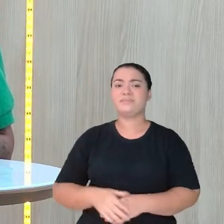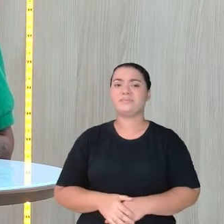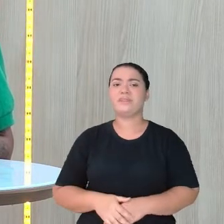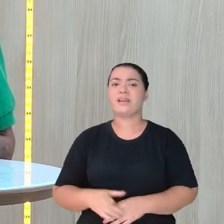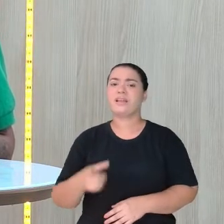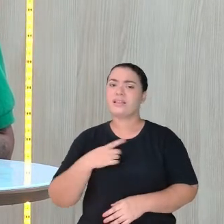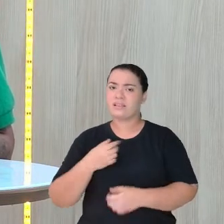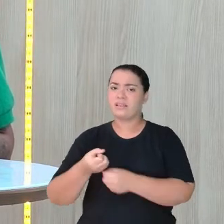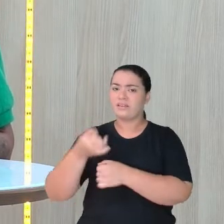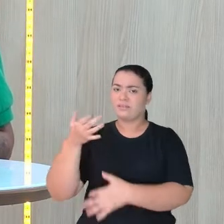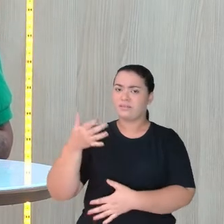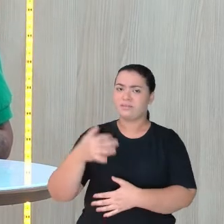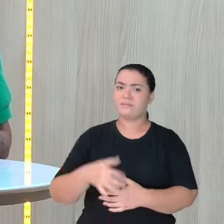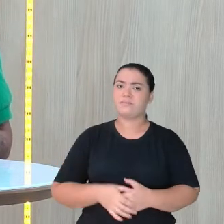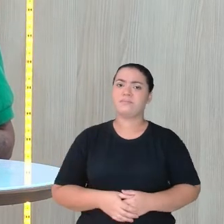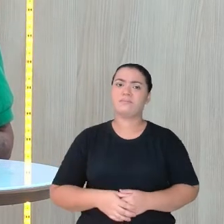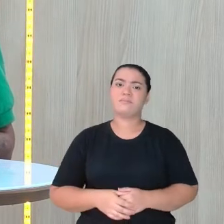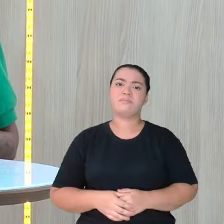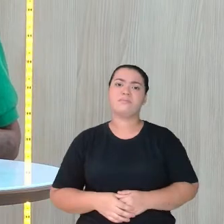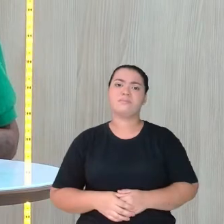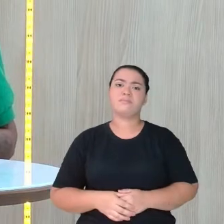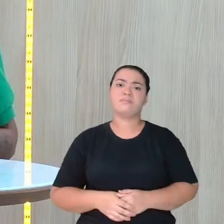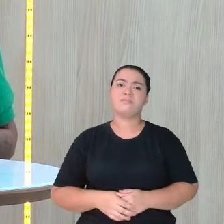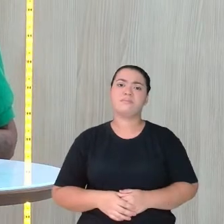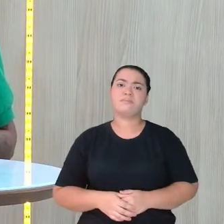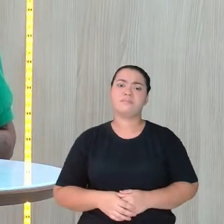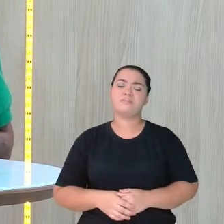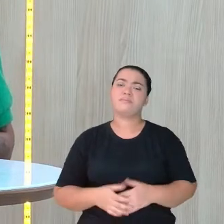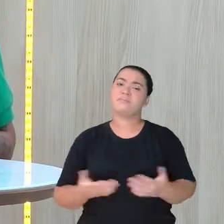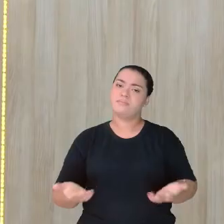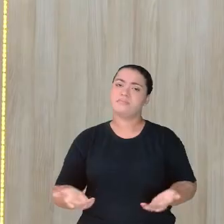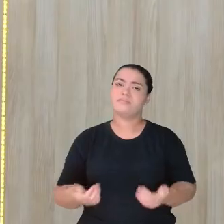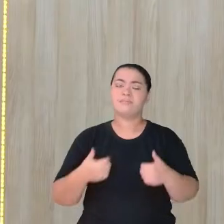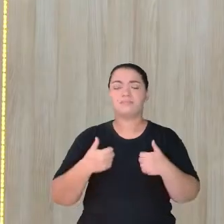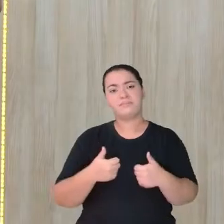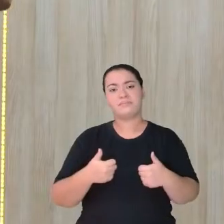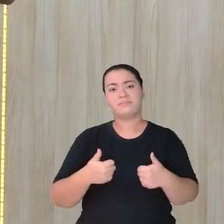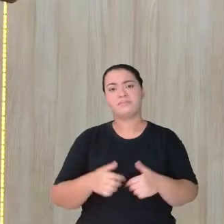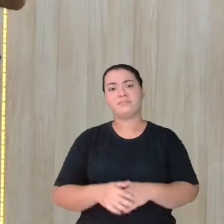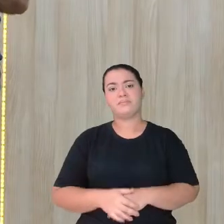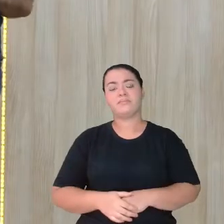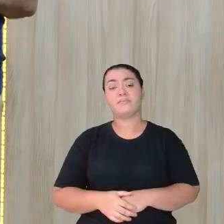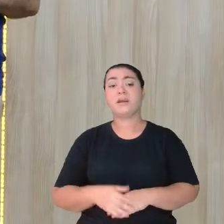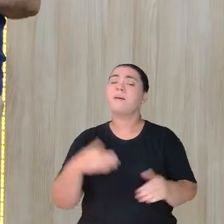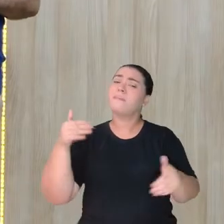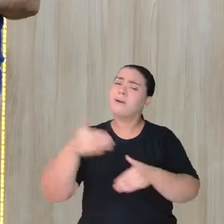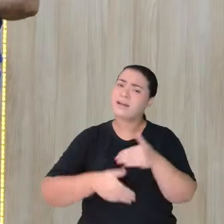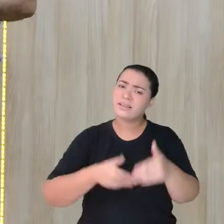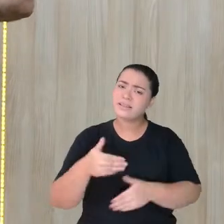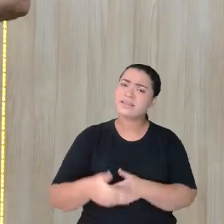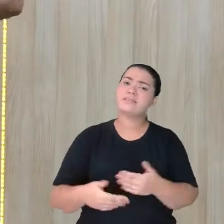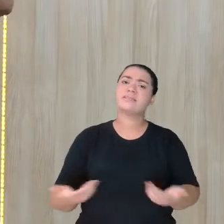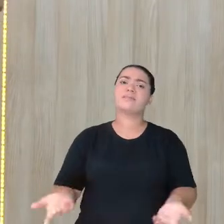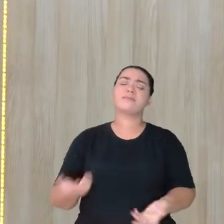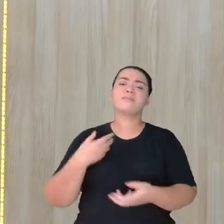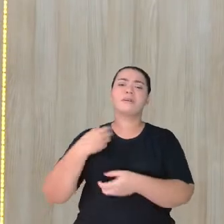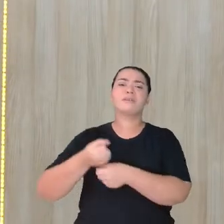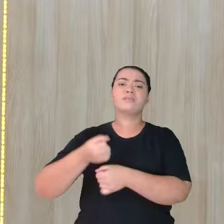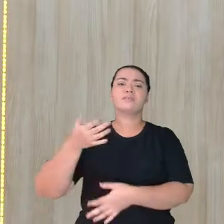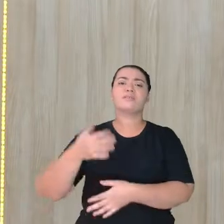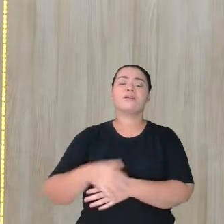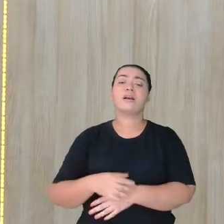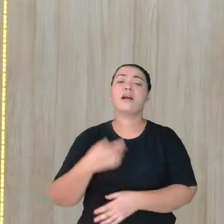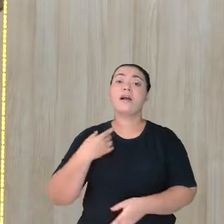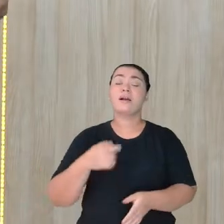gente aí no chat? Um outro. Ah, beleza. Então, participar mais gente aí do chat, né? Sim. Que